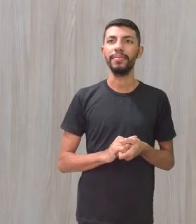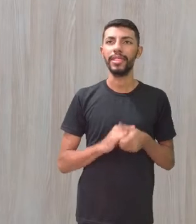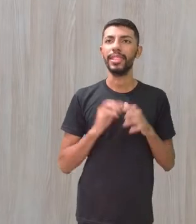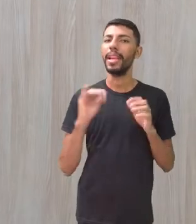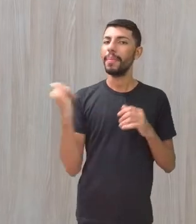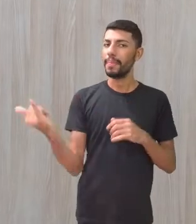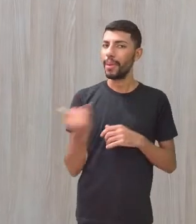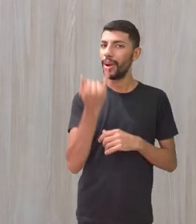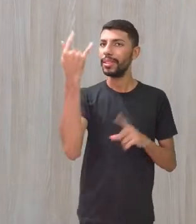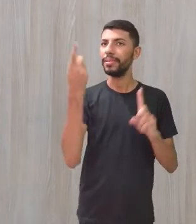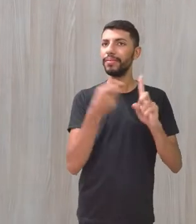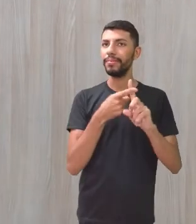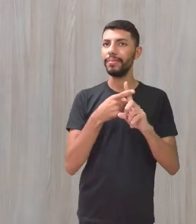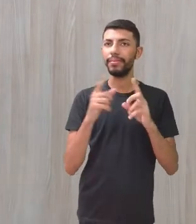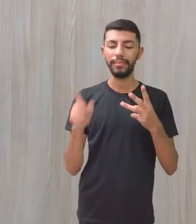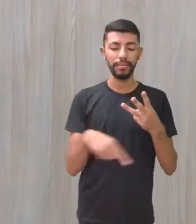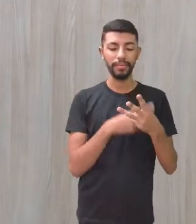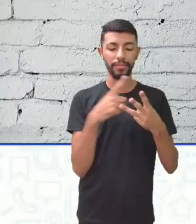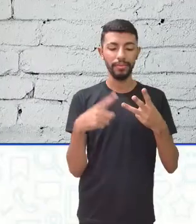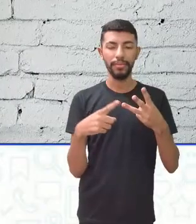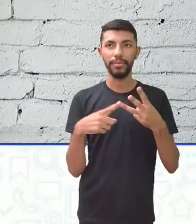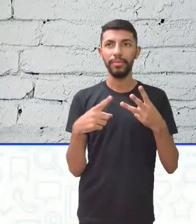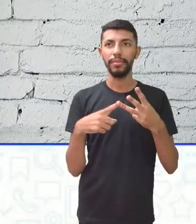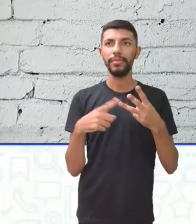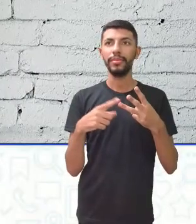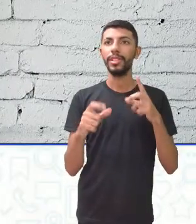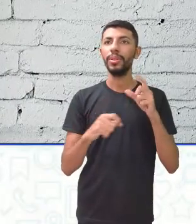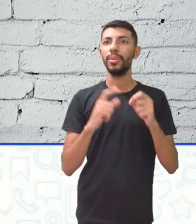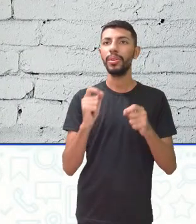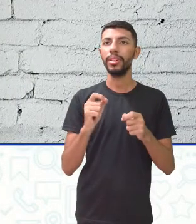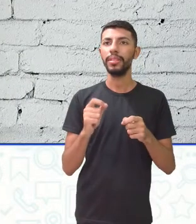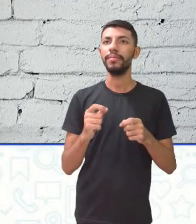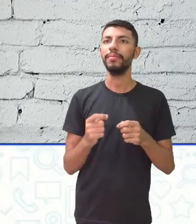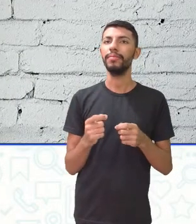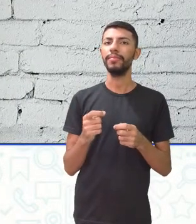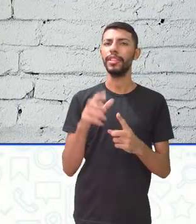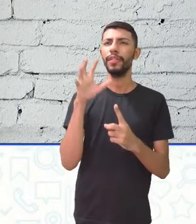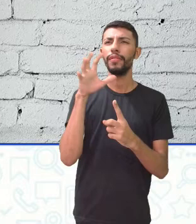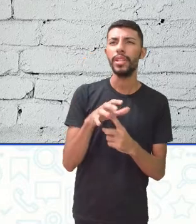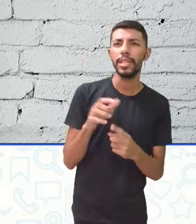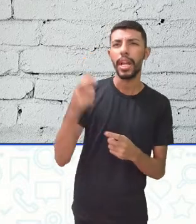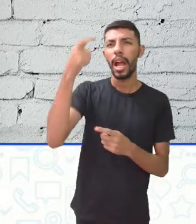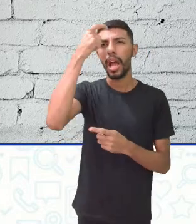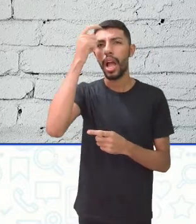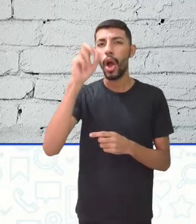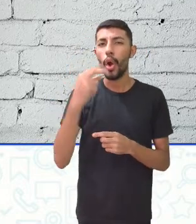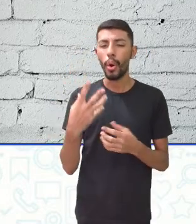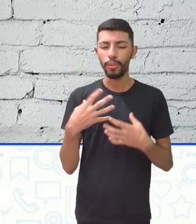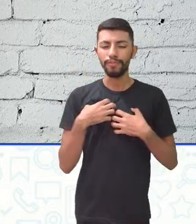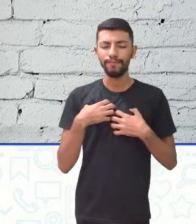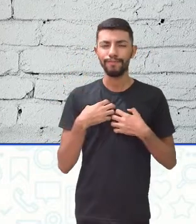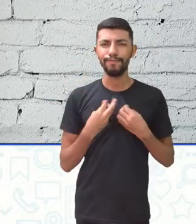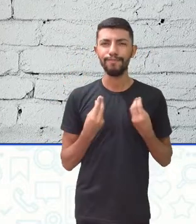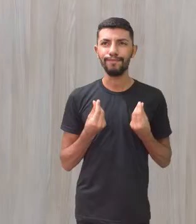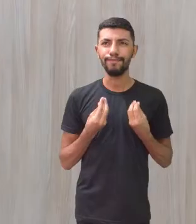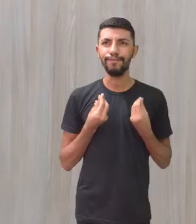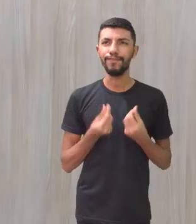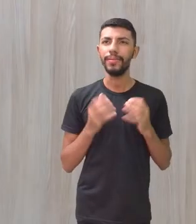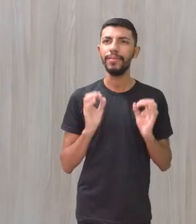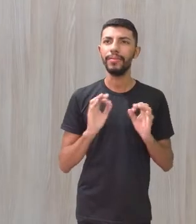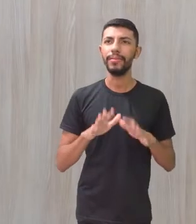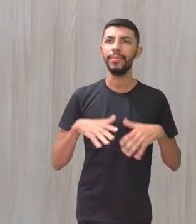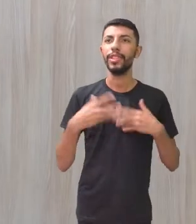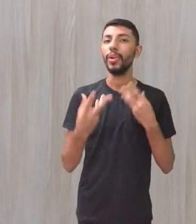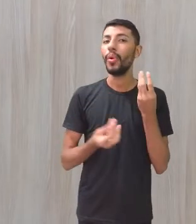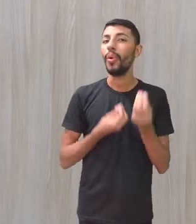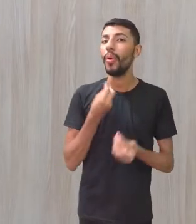também. Convencer, conscientizar ou sensibilizar. Ou seja, se eu preciso conscientizar a população, se eu preciso sensibilizar